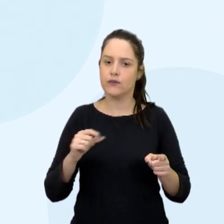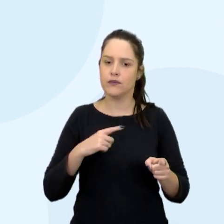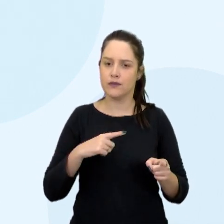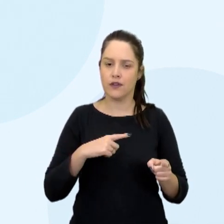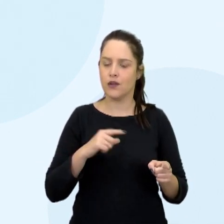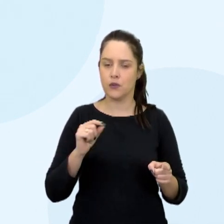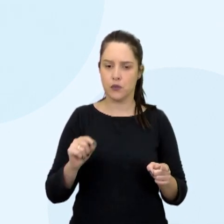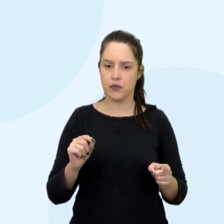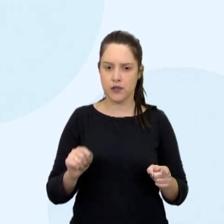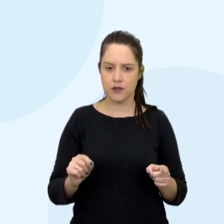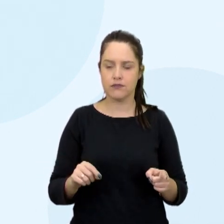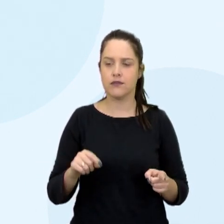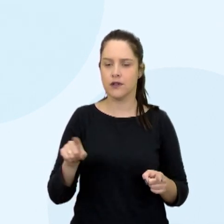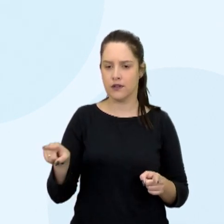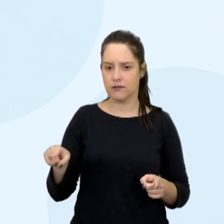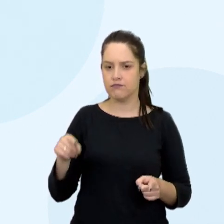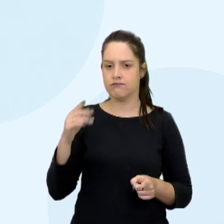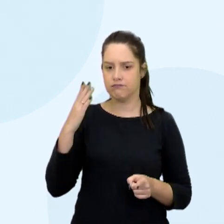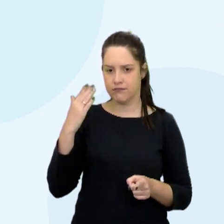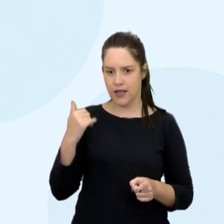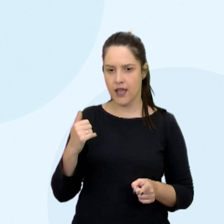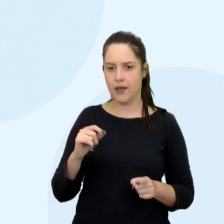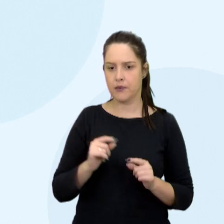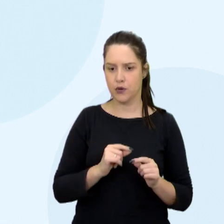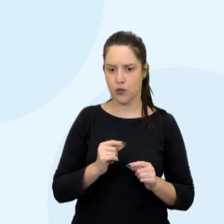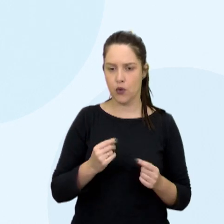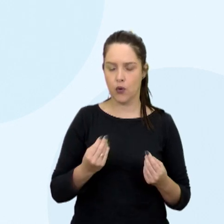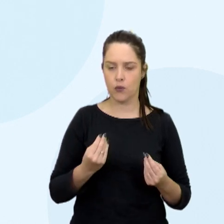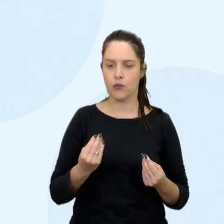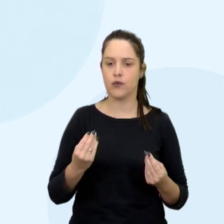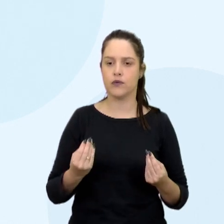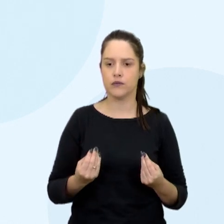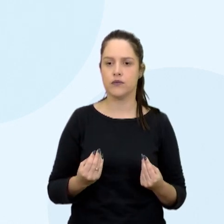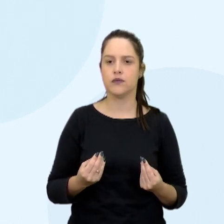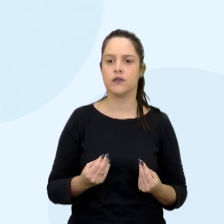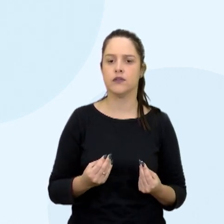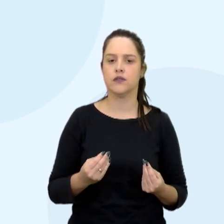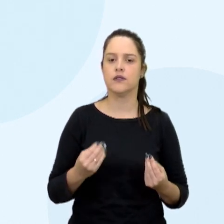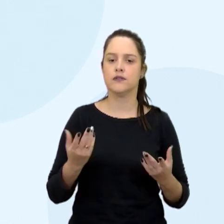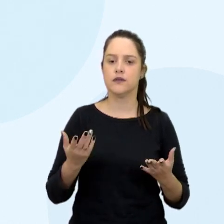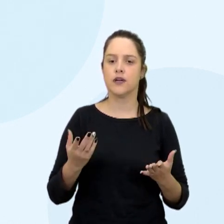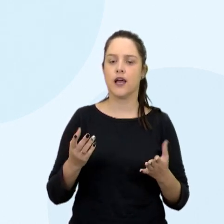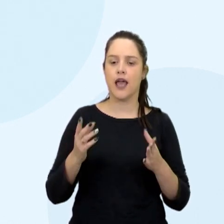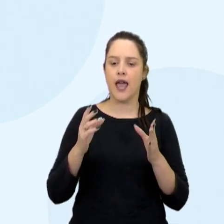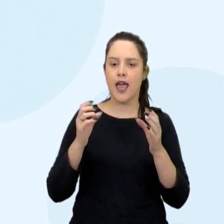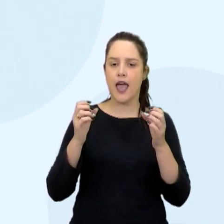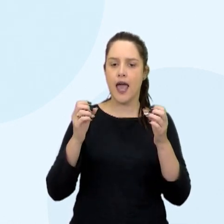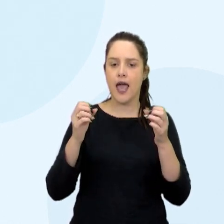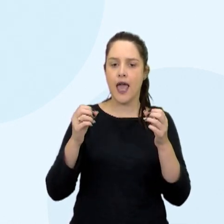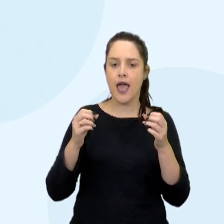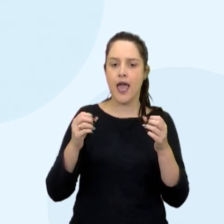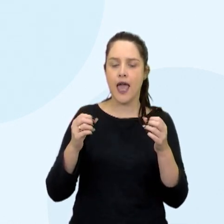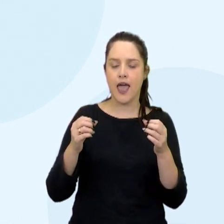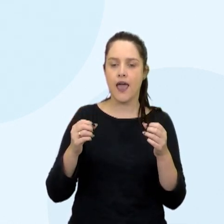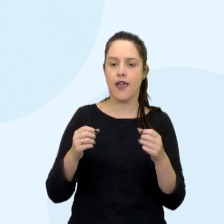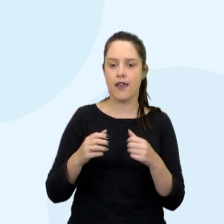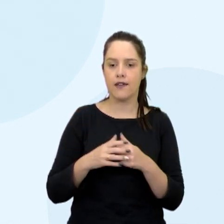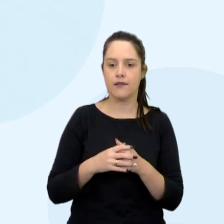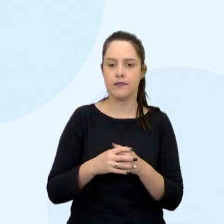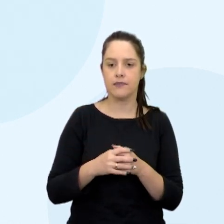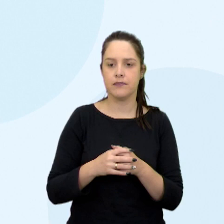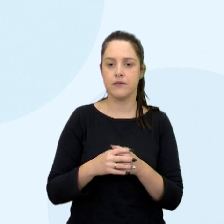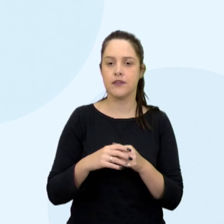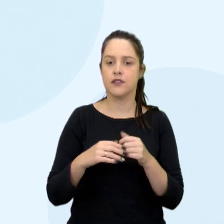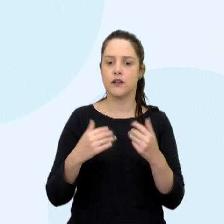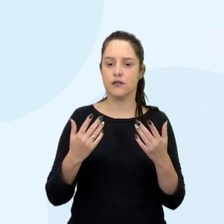seria? Exatamente, duas dimensões. Aquela visão mais plana, aquele desenho que é chapado, a gente fala que é chapado, né? Retinho, né? Não tem um